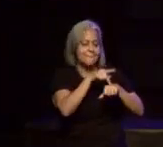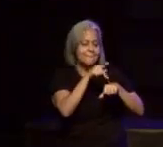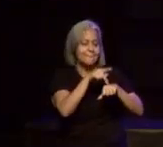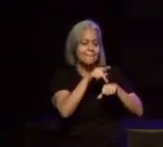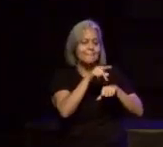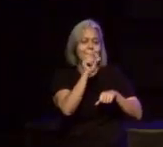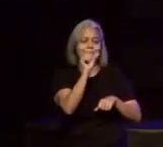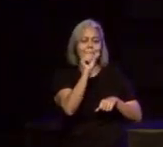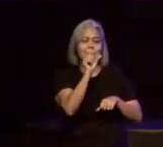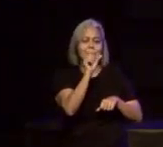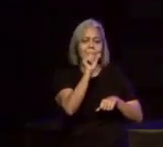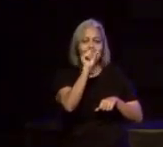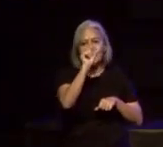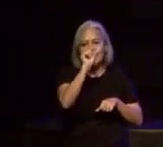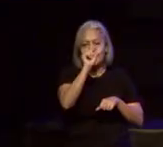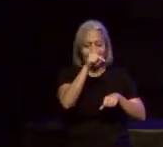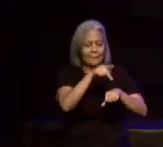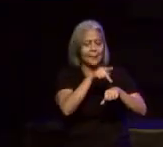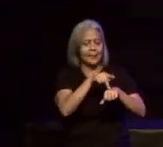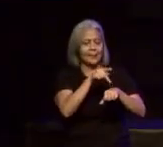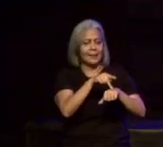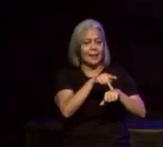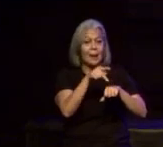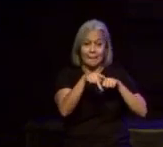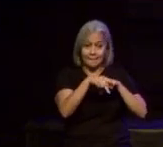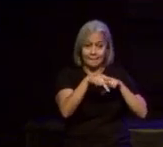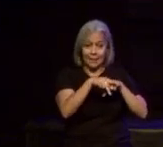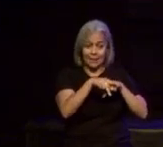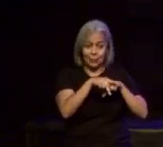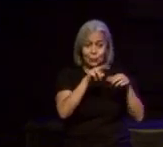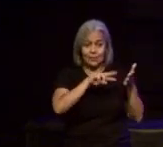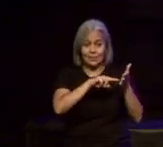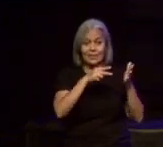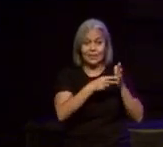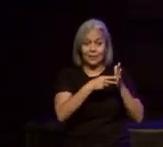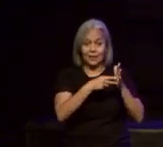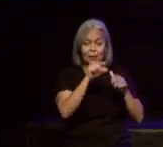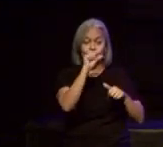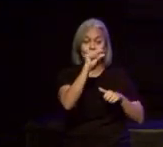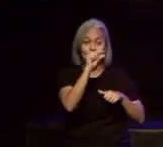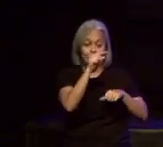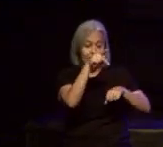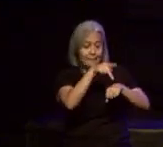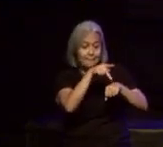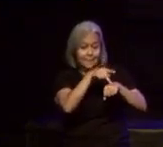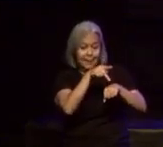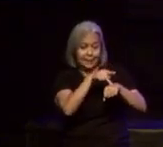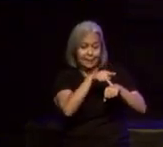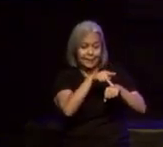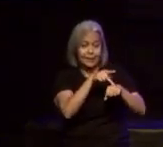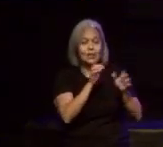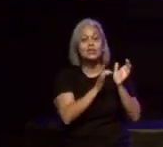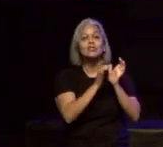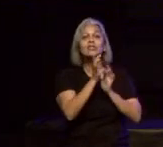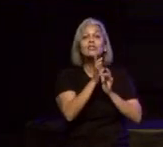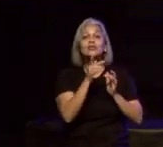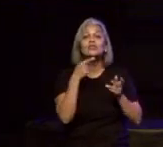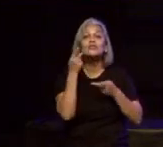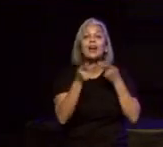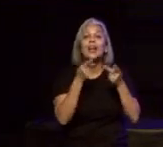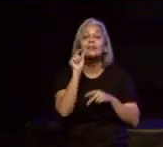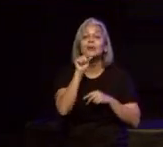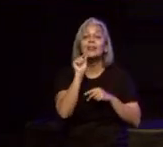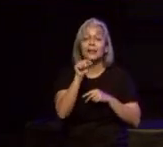Petros, a palavra grega, né, que significa pequena pedra, ele estava dizendo para Pedro, olha, assim